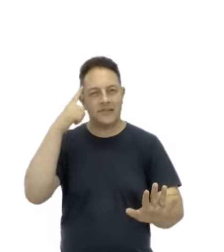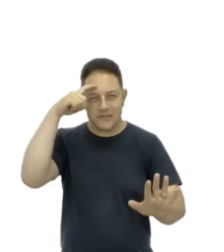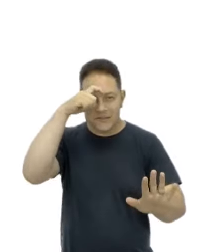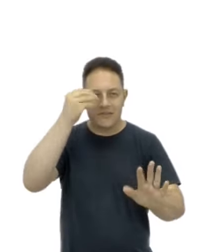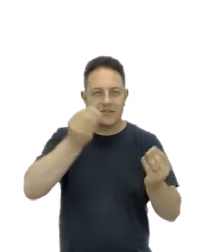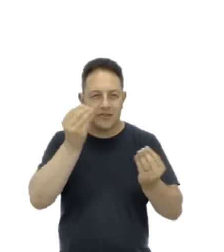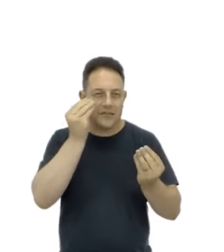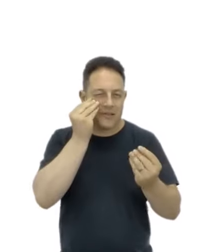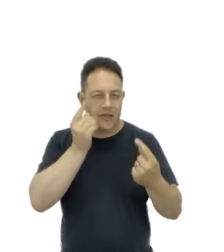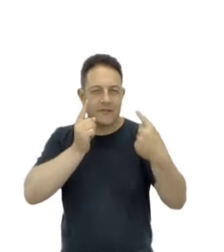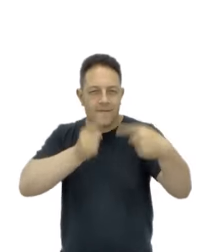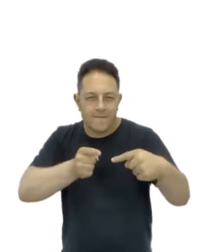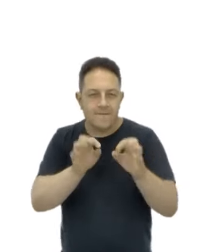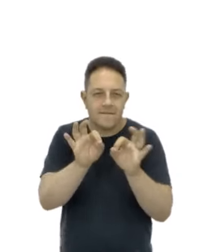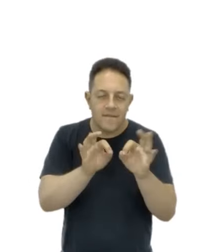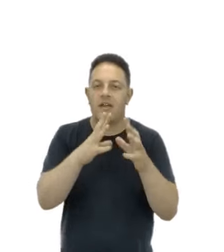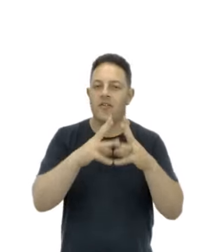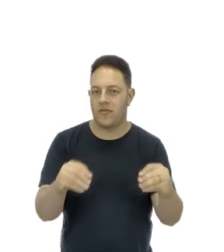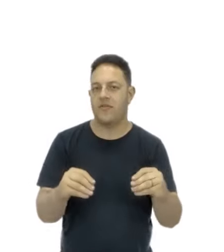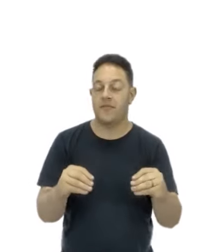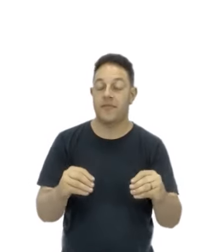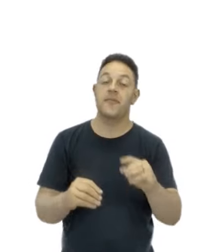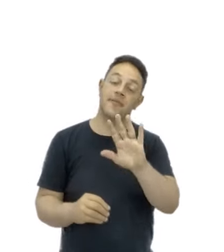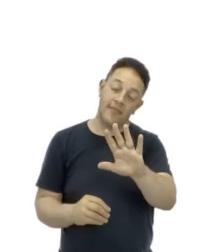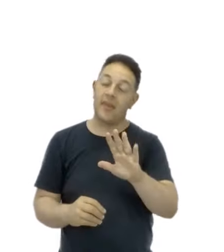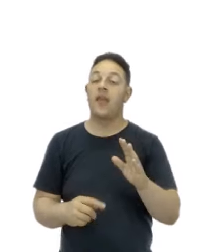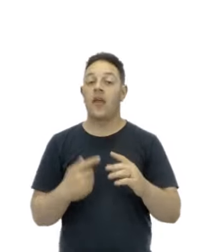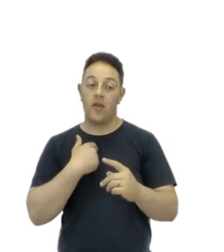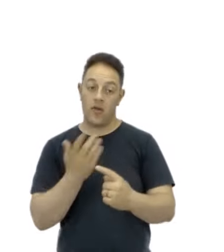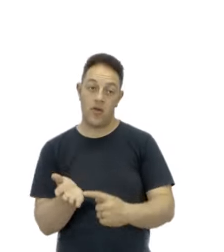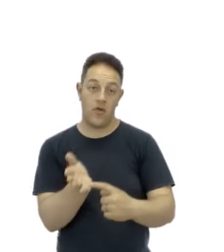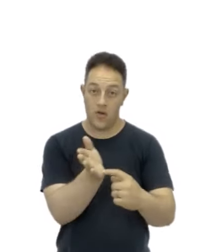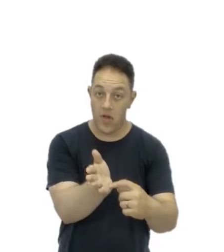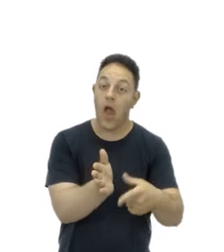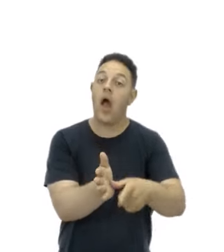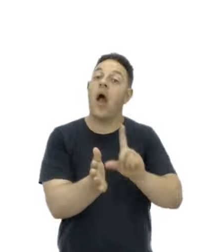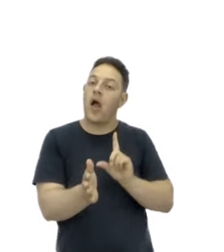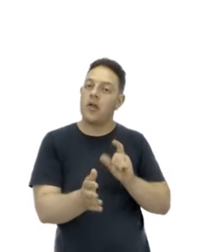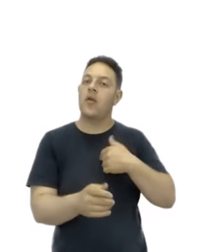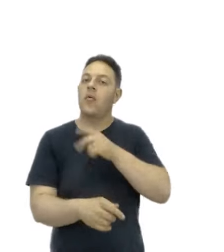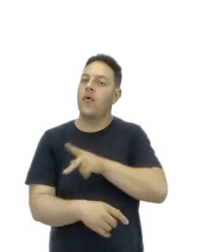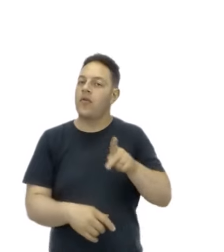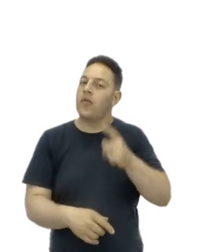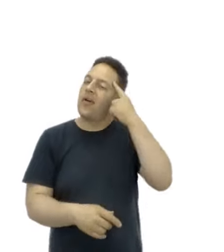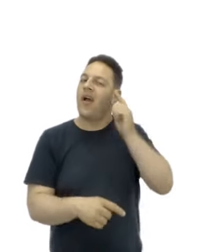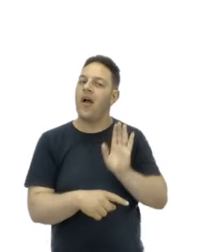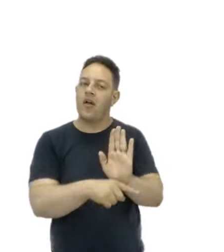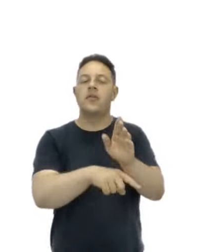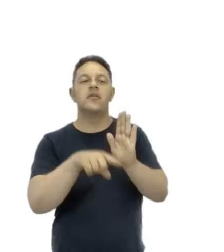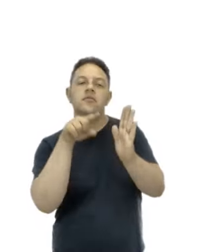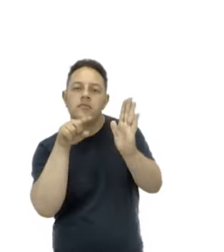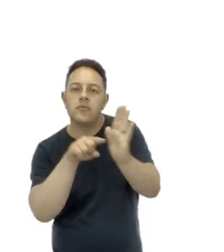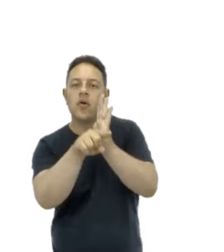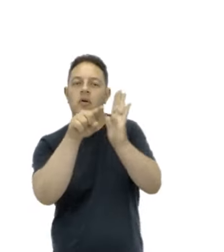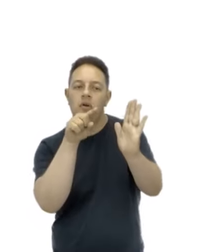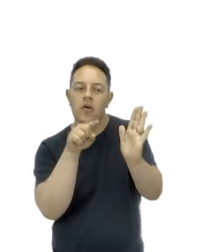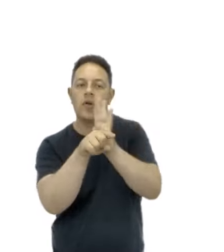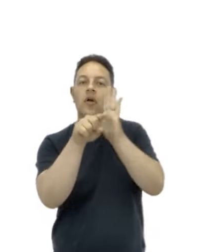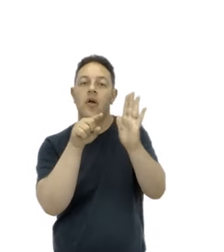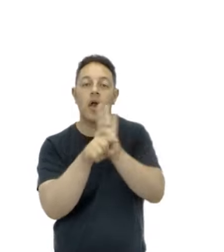Nesse sentido, antes de apresentar essa situação, o professor pode fazer perguntas e registrar as respostas em